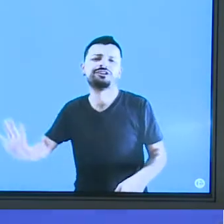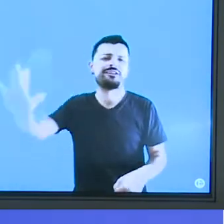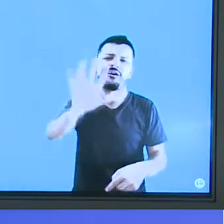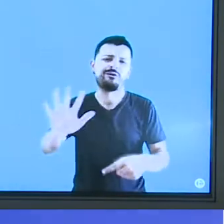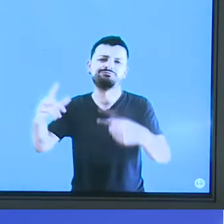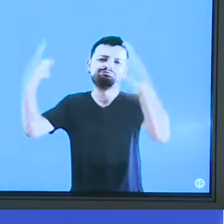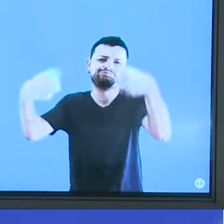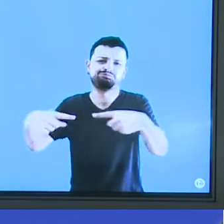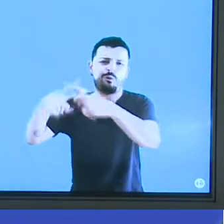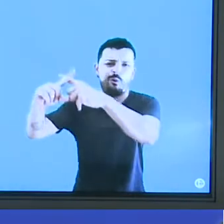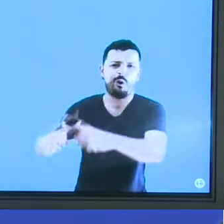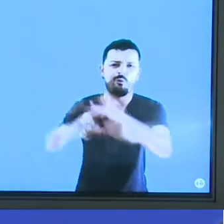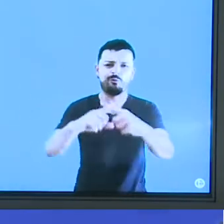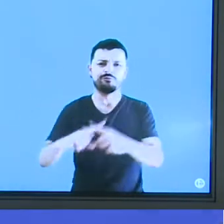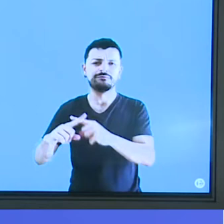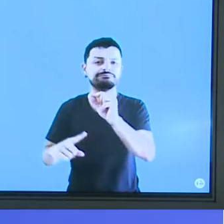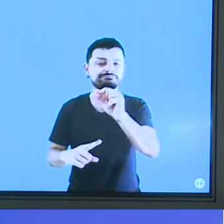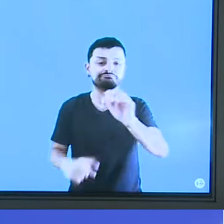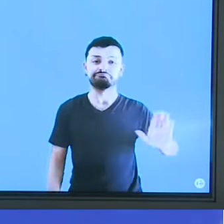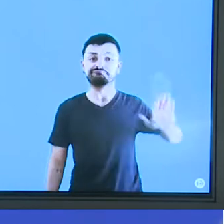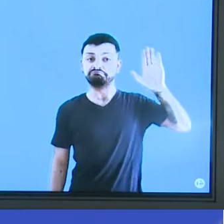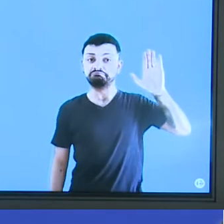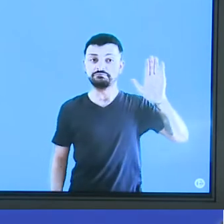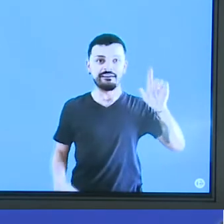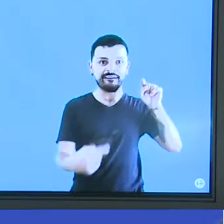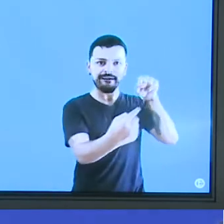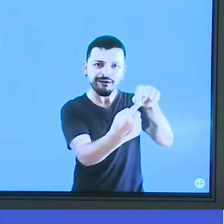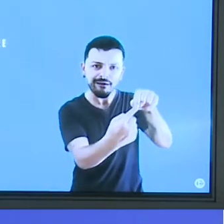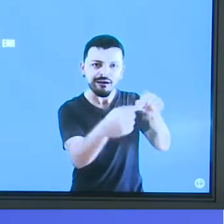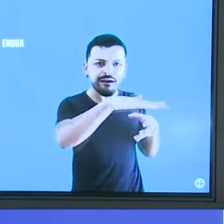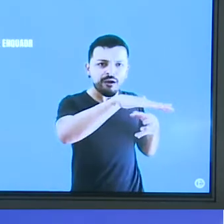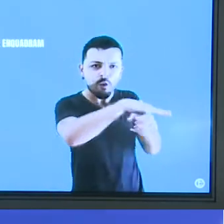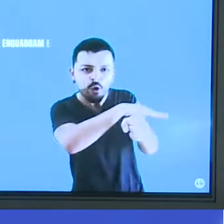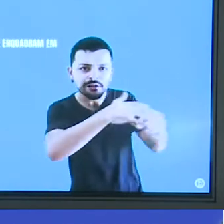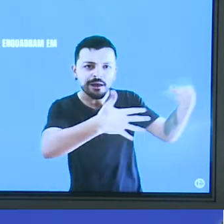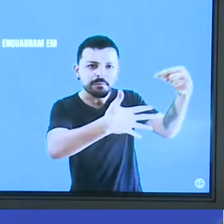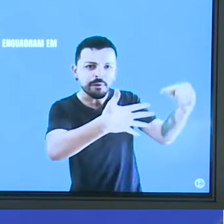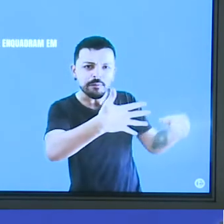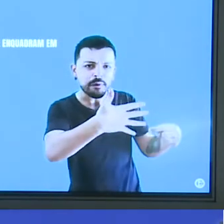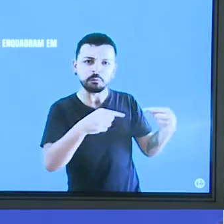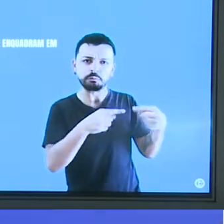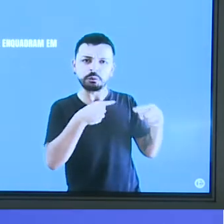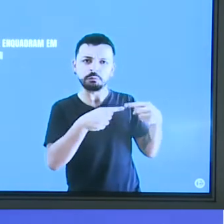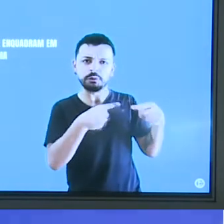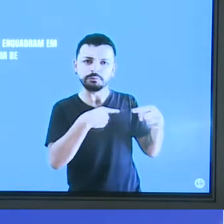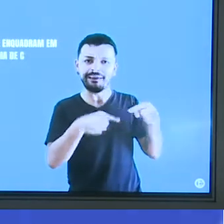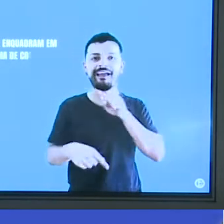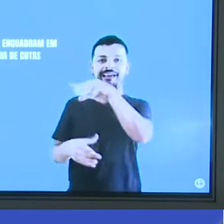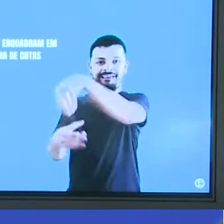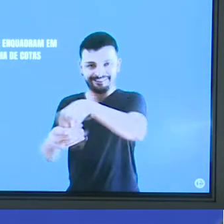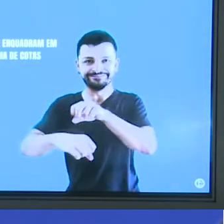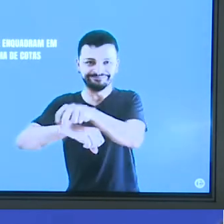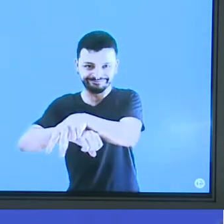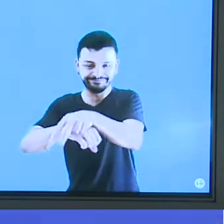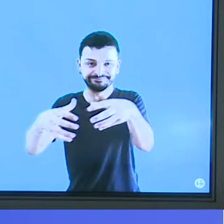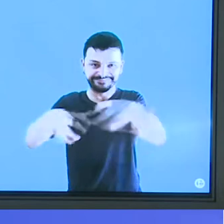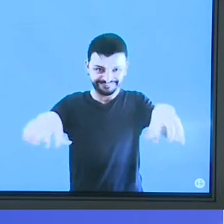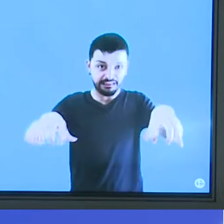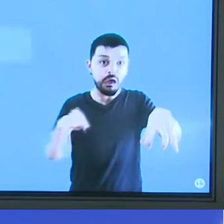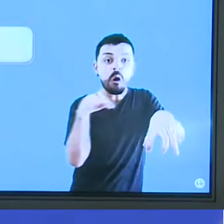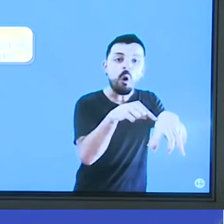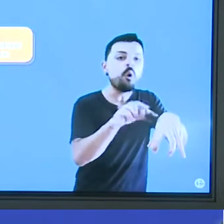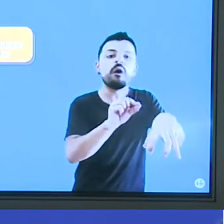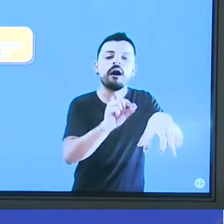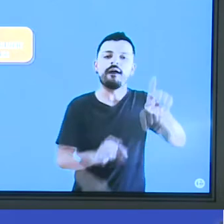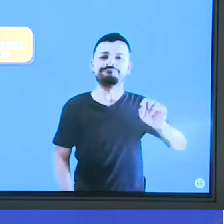não é assim tão simples. Especialmente nessa época de aprovações do vestibular, essa é uma pergunta bem frequente. Por